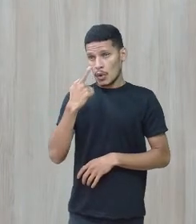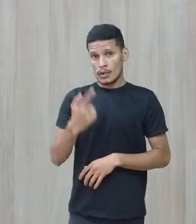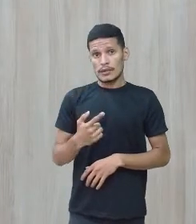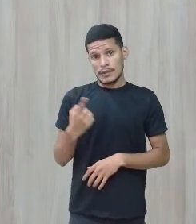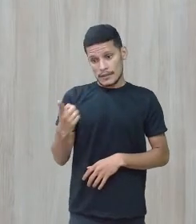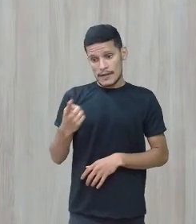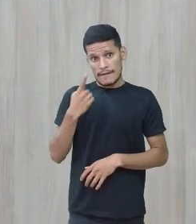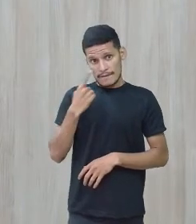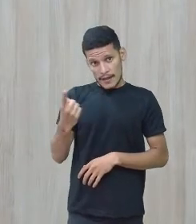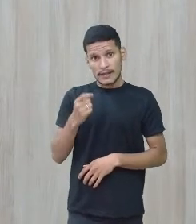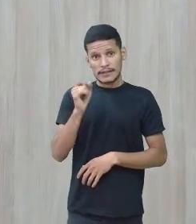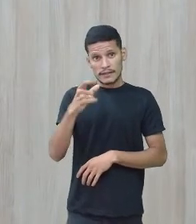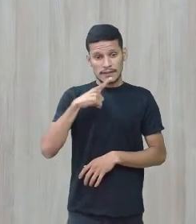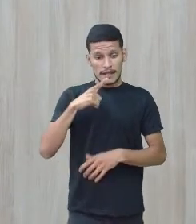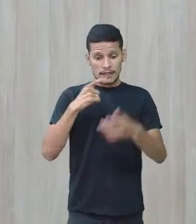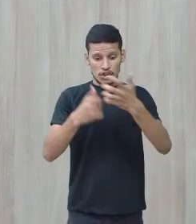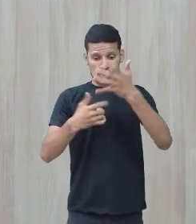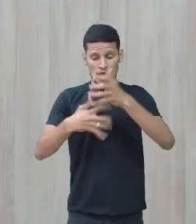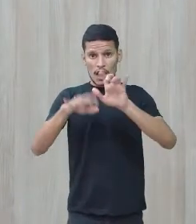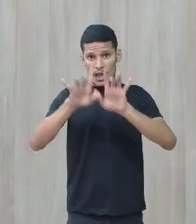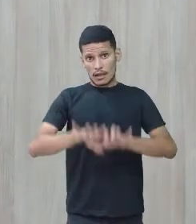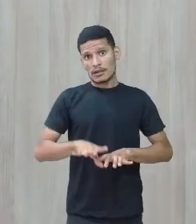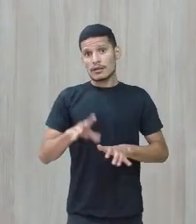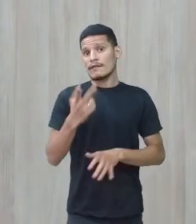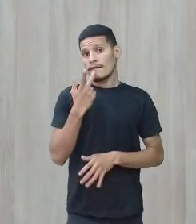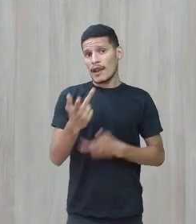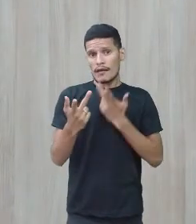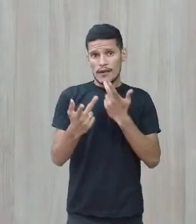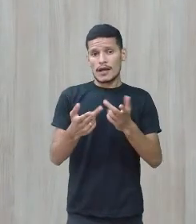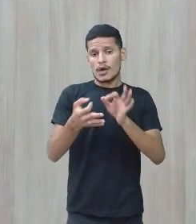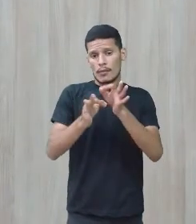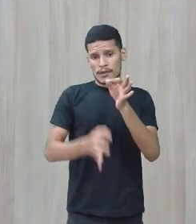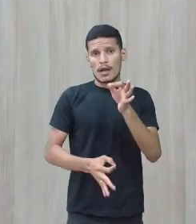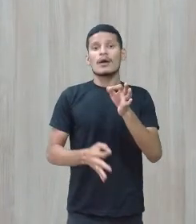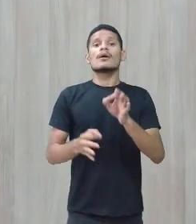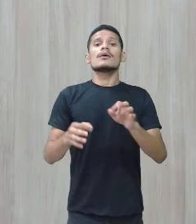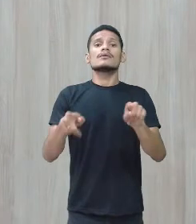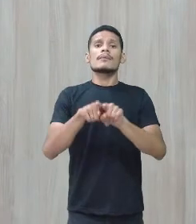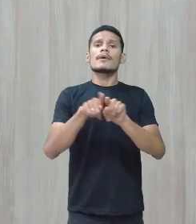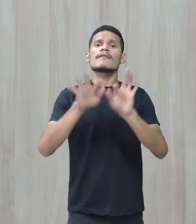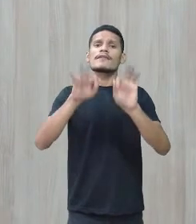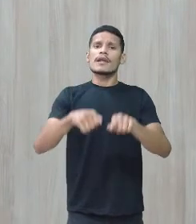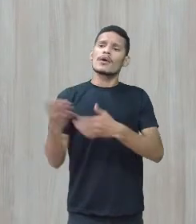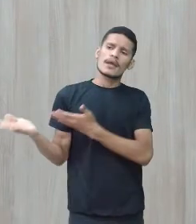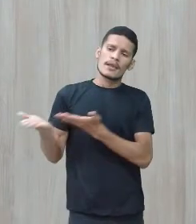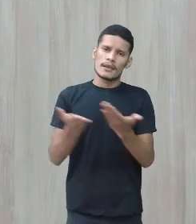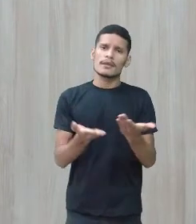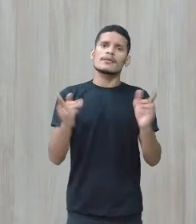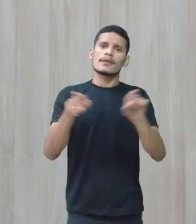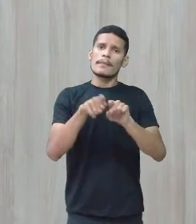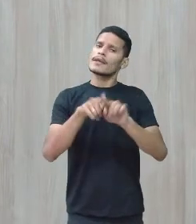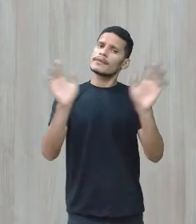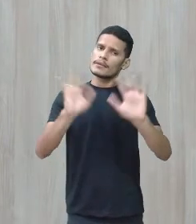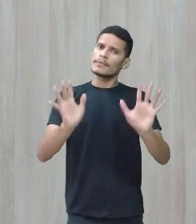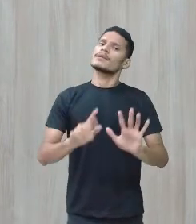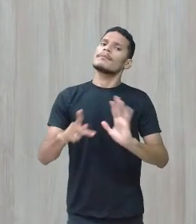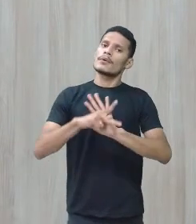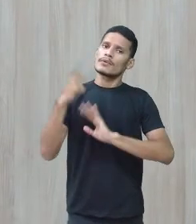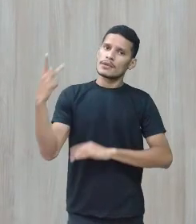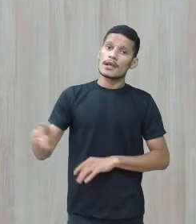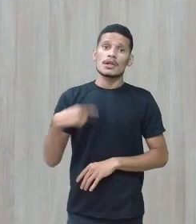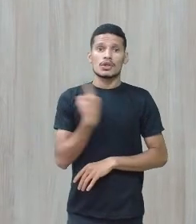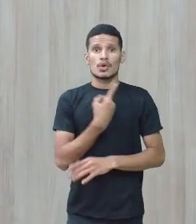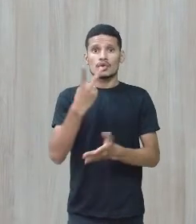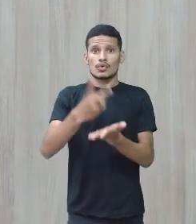para ele ver ali se tem alguma coisa no chat, fazer algum comentário. E ele também já aproveitar que estamos chegando no final, para ele fazer a despedida dele e a